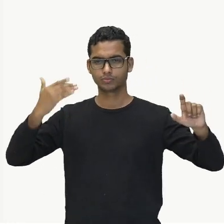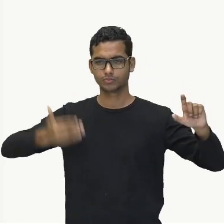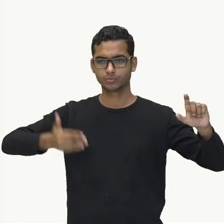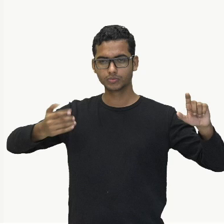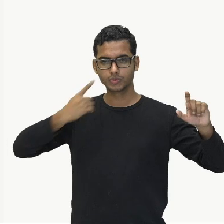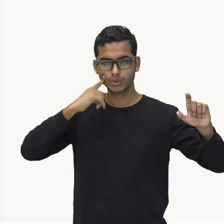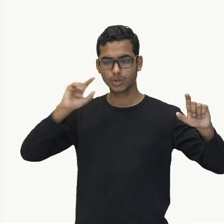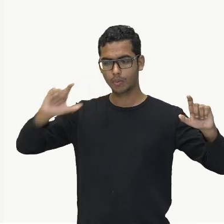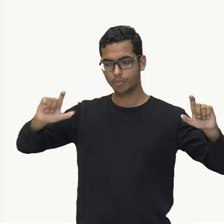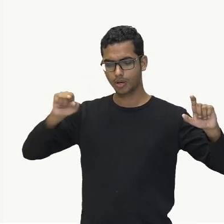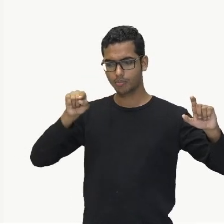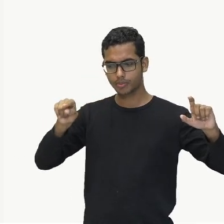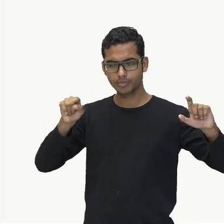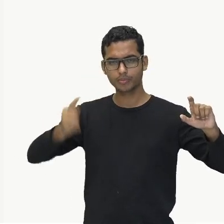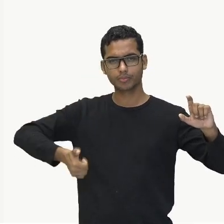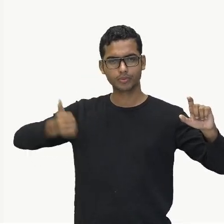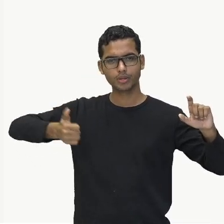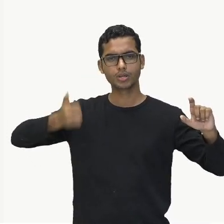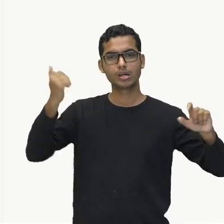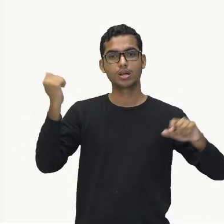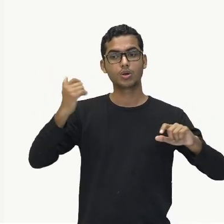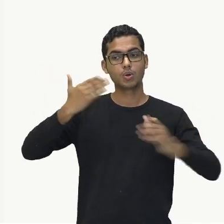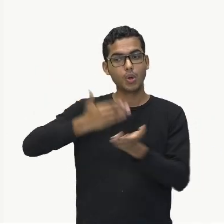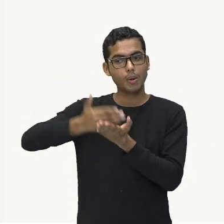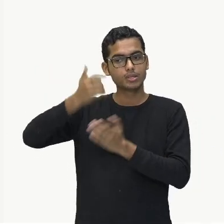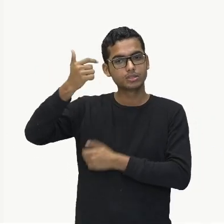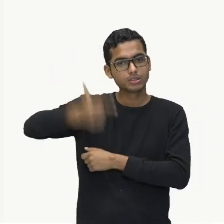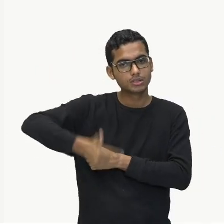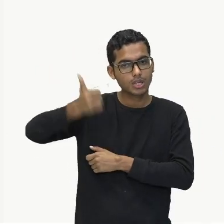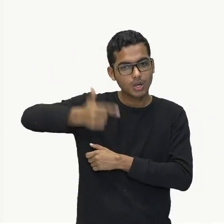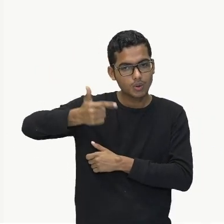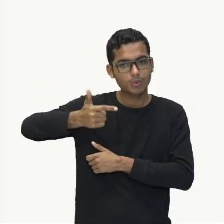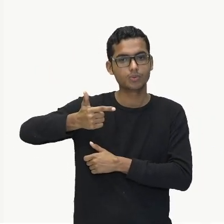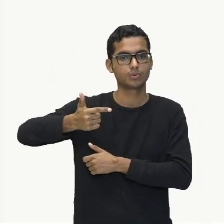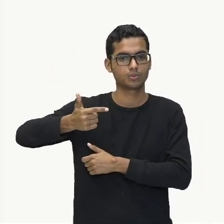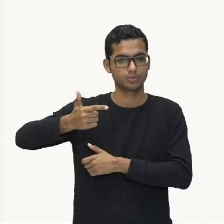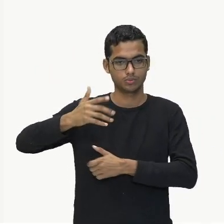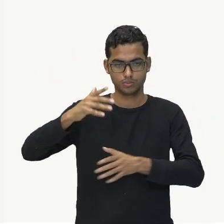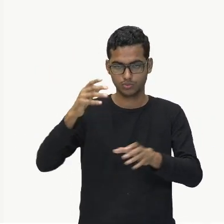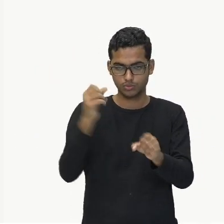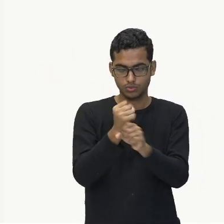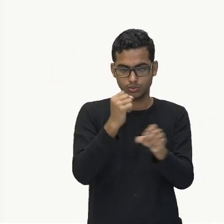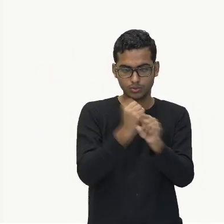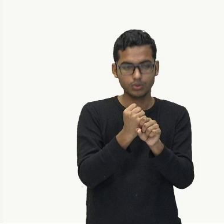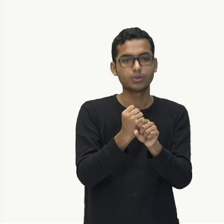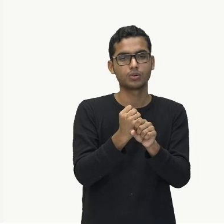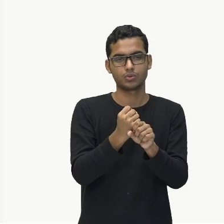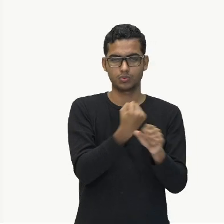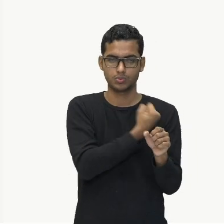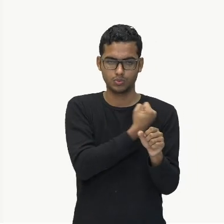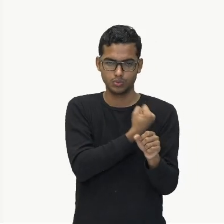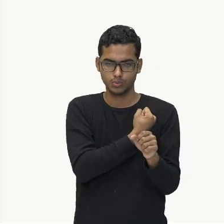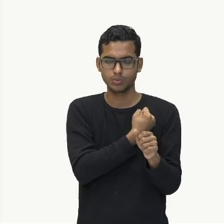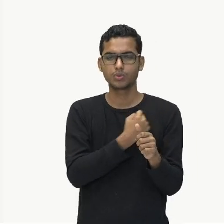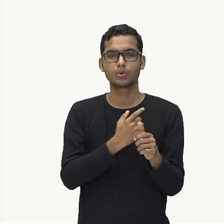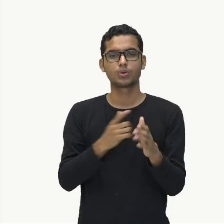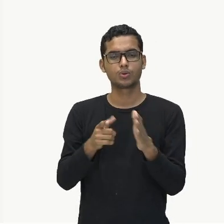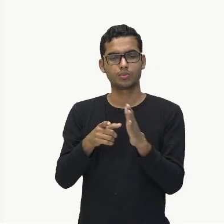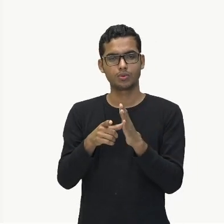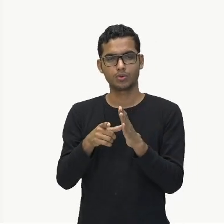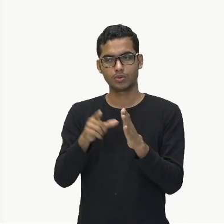é obtido fazendo o produto entre o termo anterior e